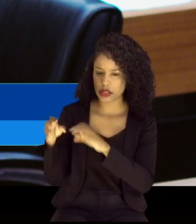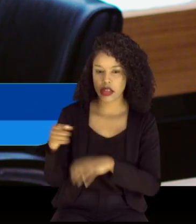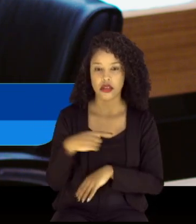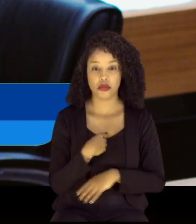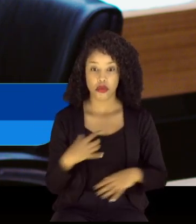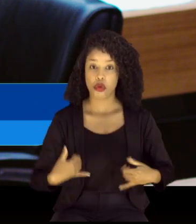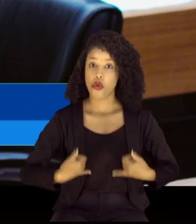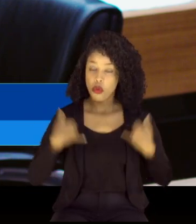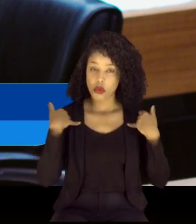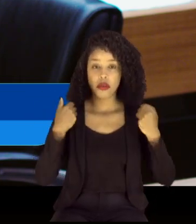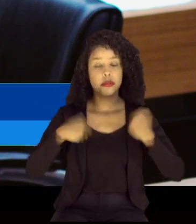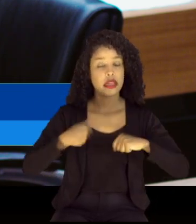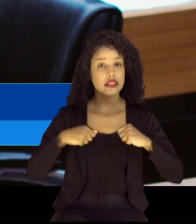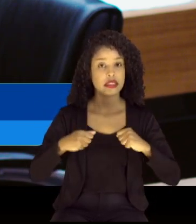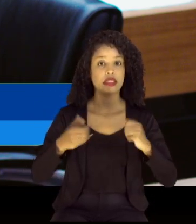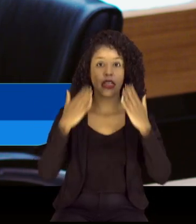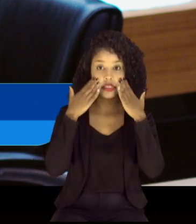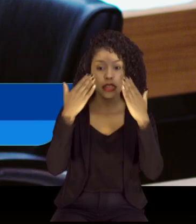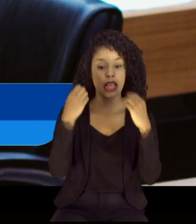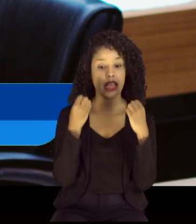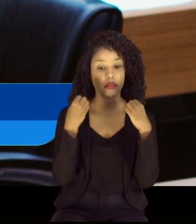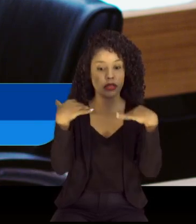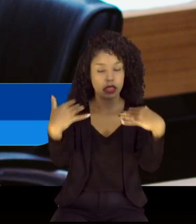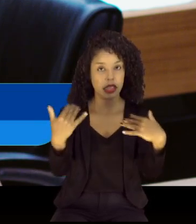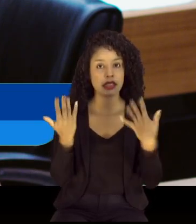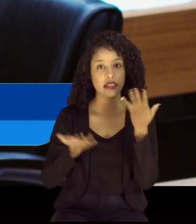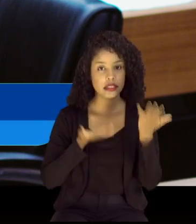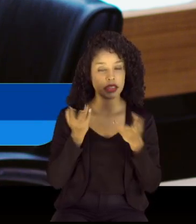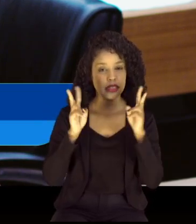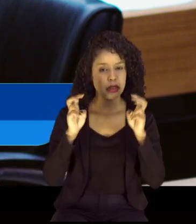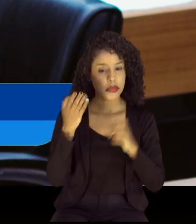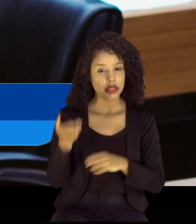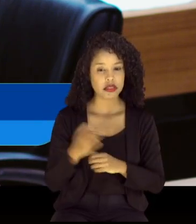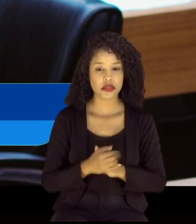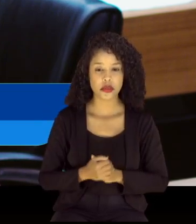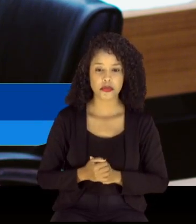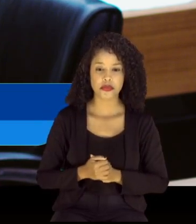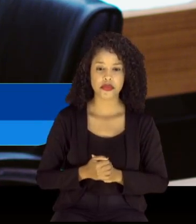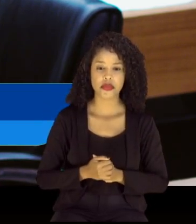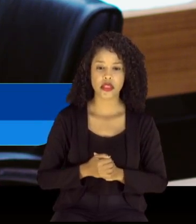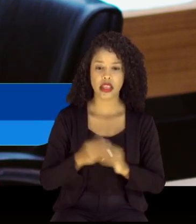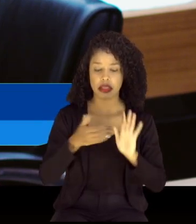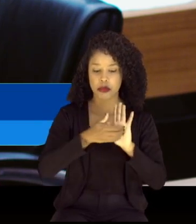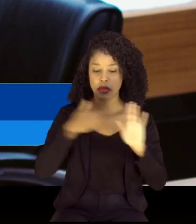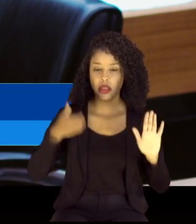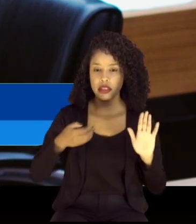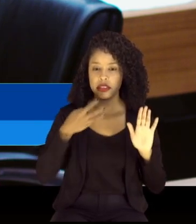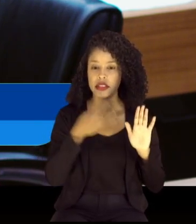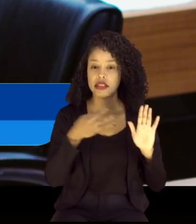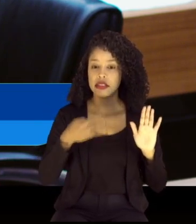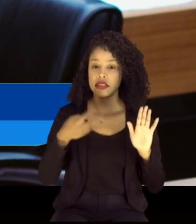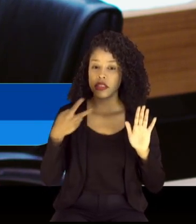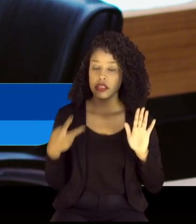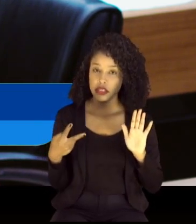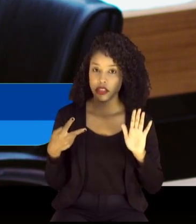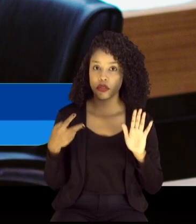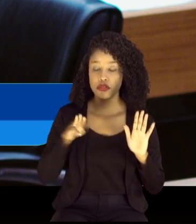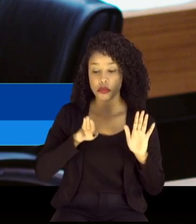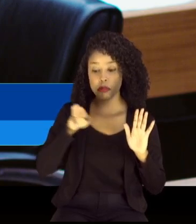fazer uma audiência pública para tratar sobre isso, é inadmissível o governo federal cortar 332 milhões do orçamento da